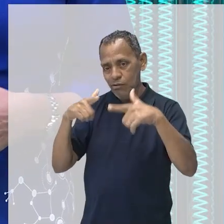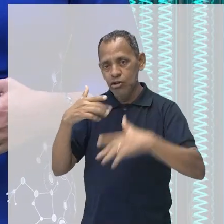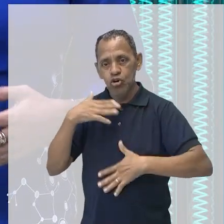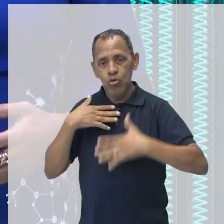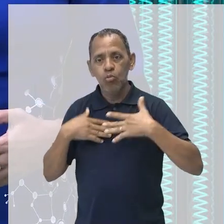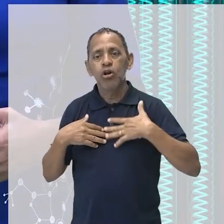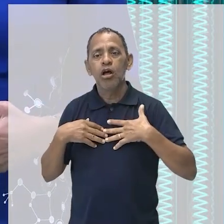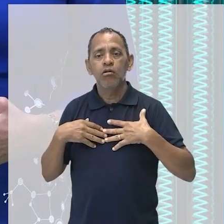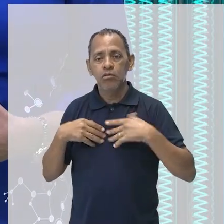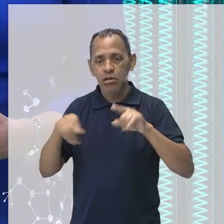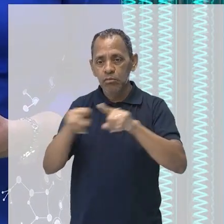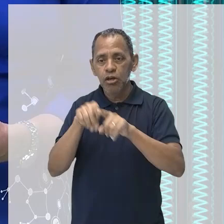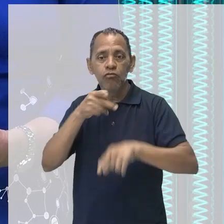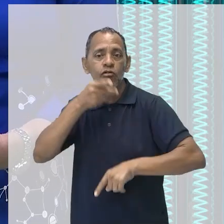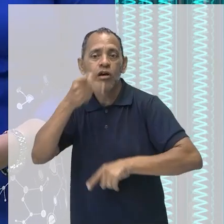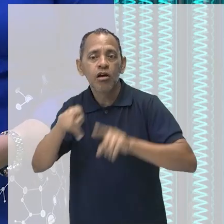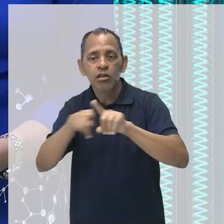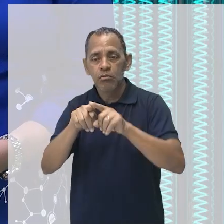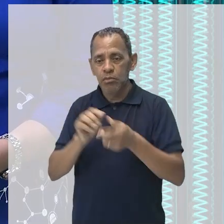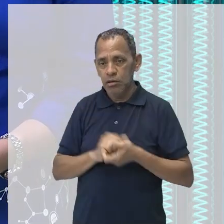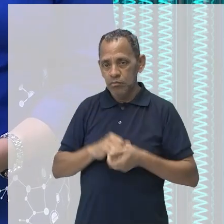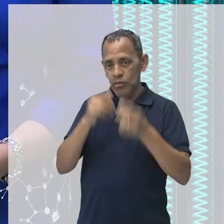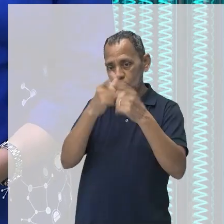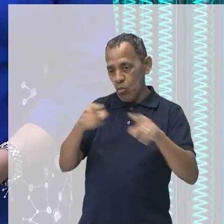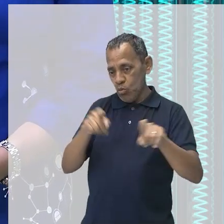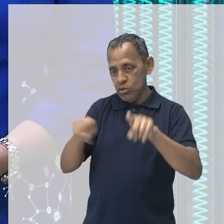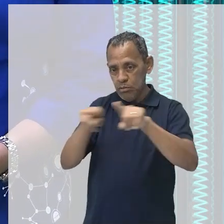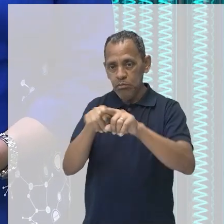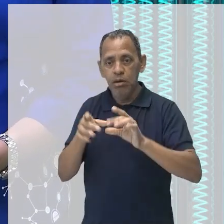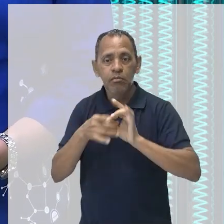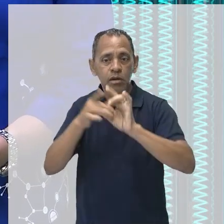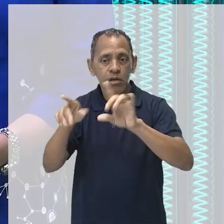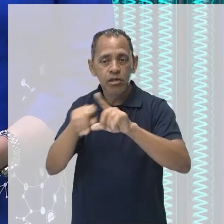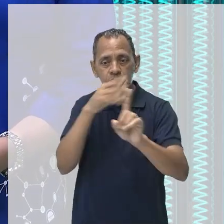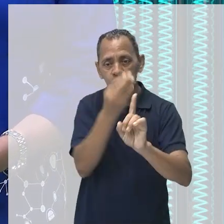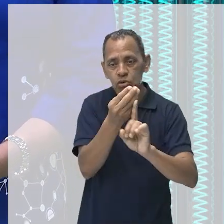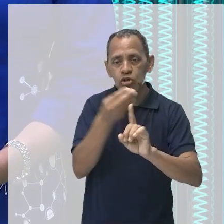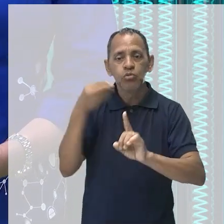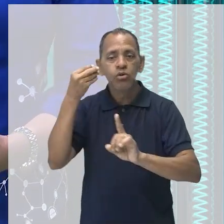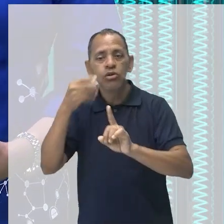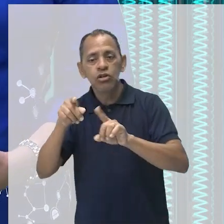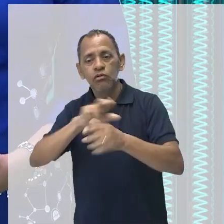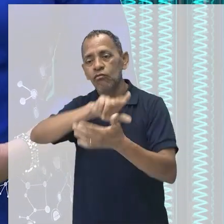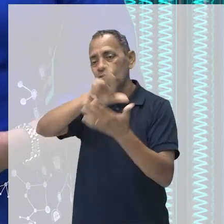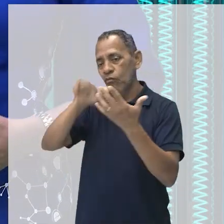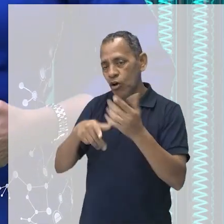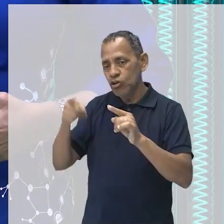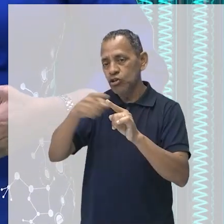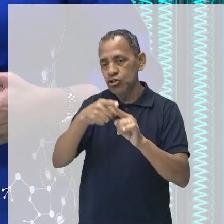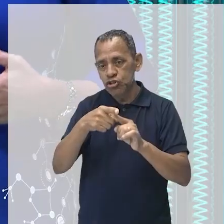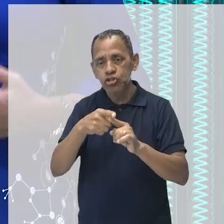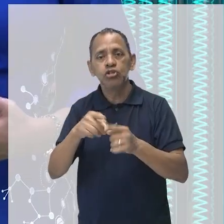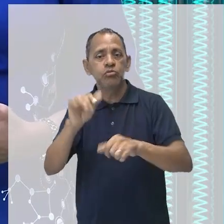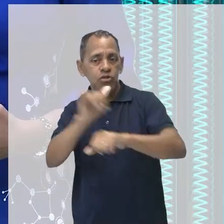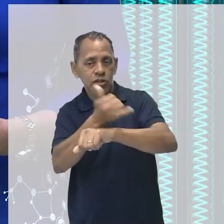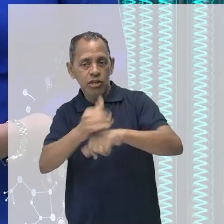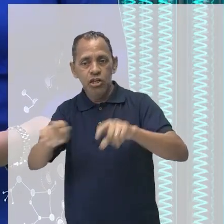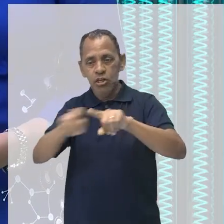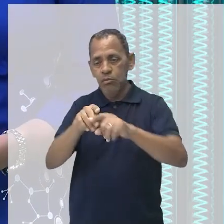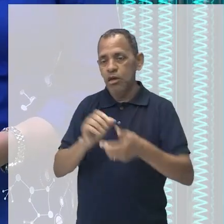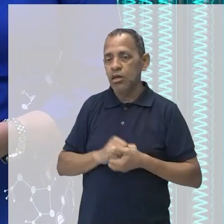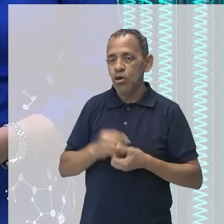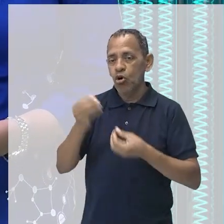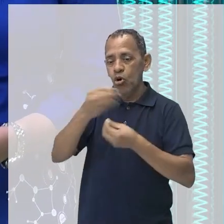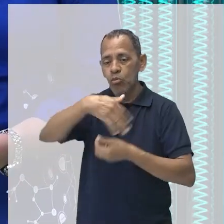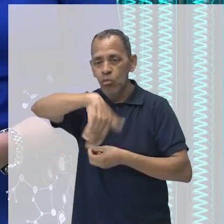musical. Esses jogos permitem que os atores experimentem diferentes formas de expressão, criando um ambiente